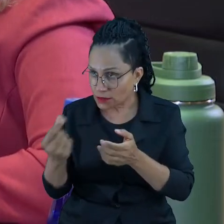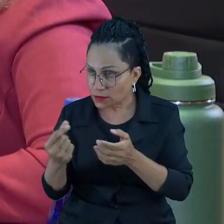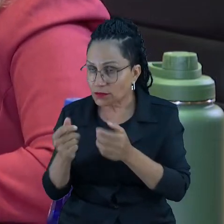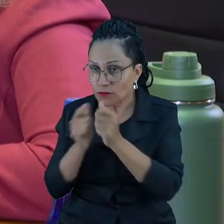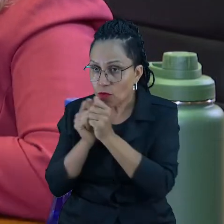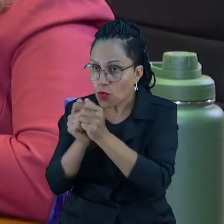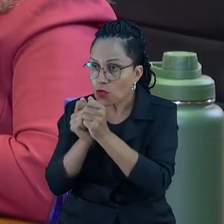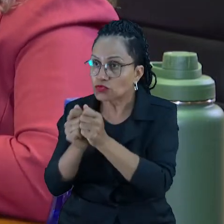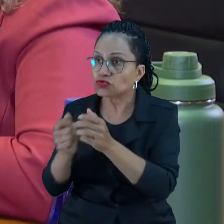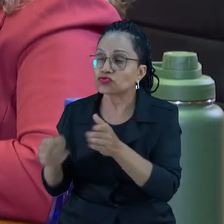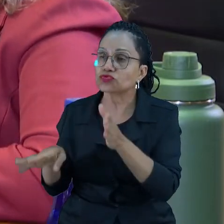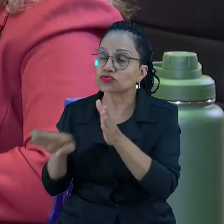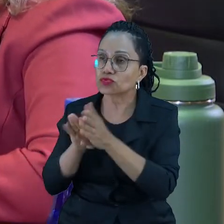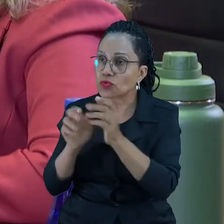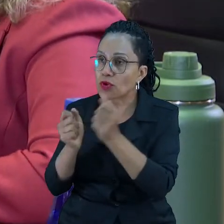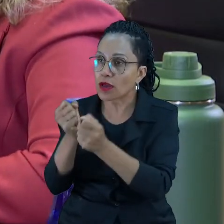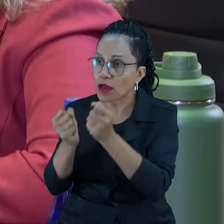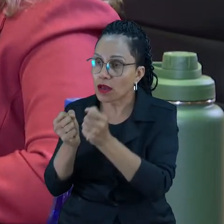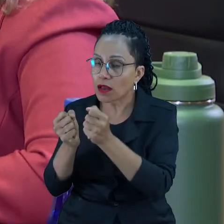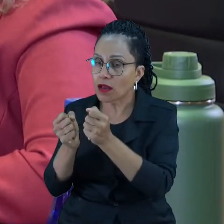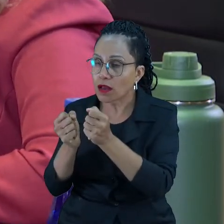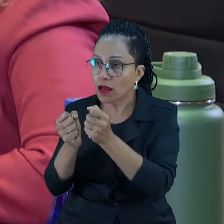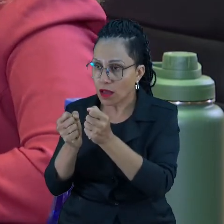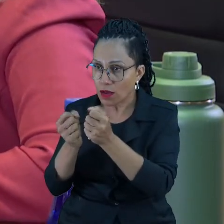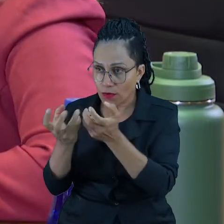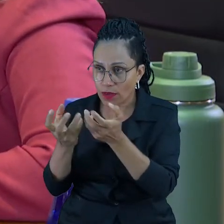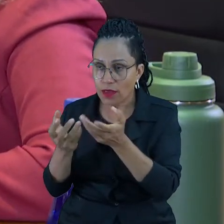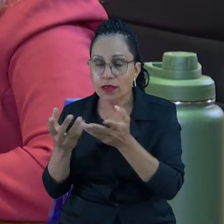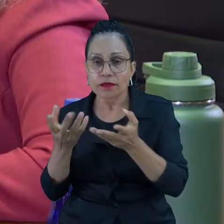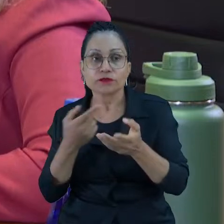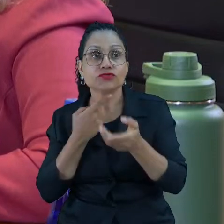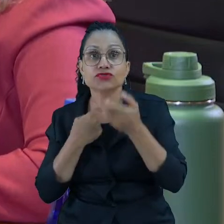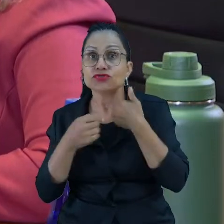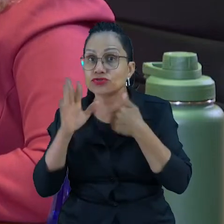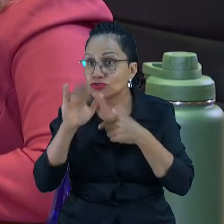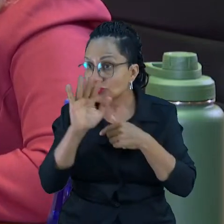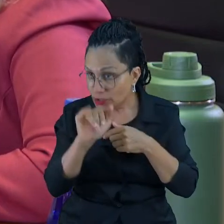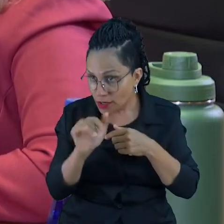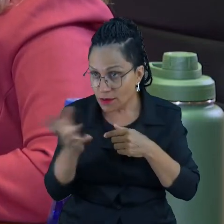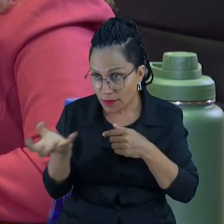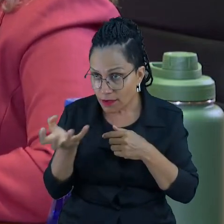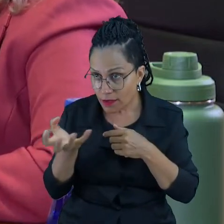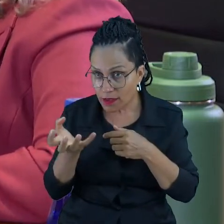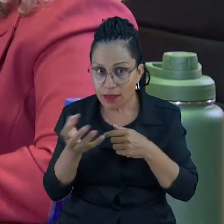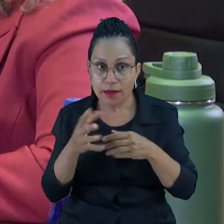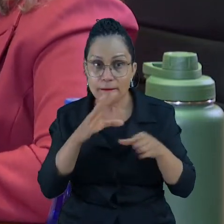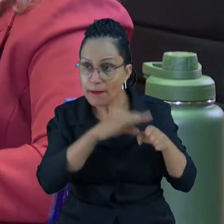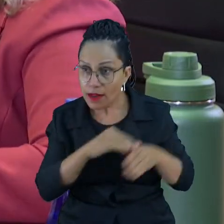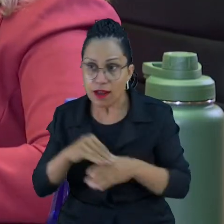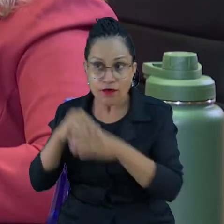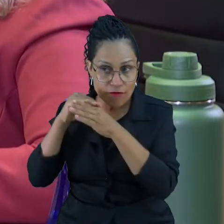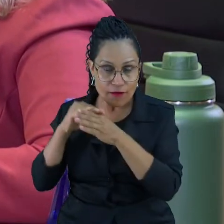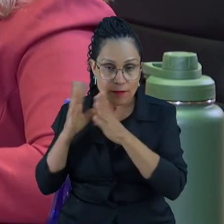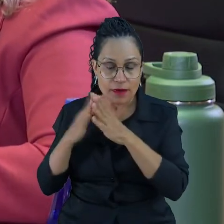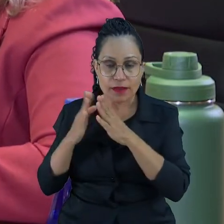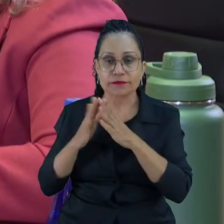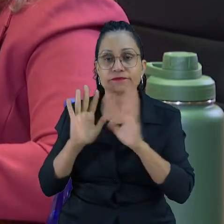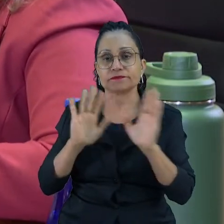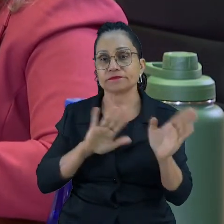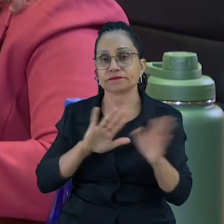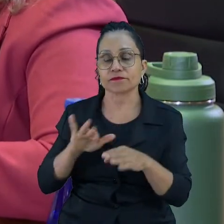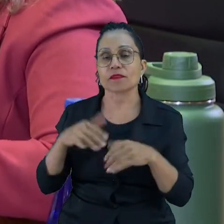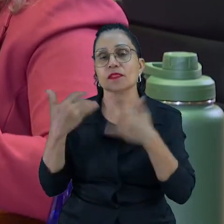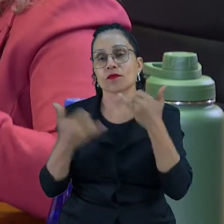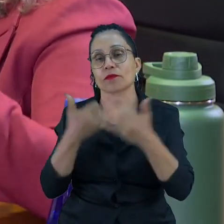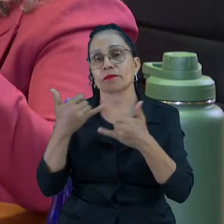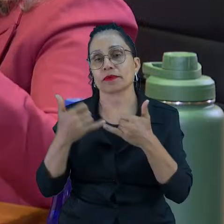a senhora até o veículo da senhora? Deseja que a gente chame alguém para vir aqui buscá-la? Né? Inclusive, até saiu uma brincadeira lá na hora que eu